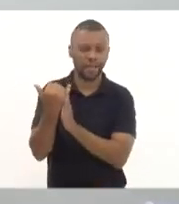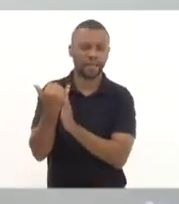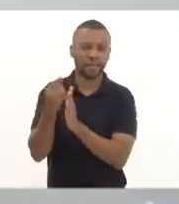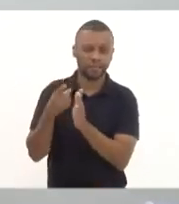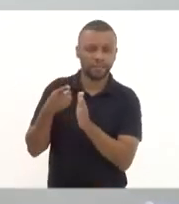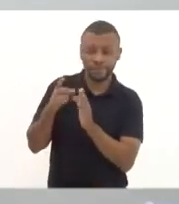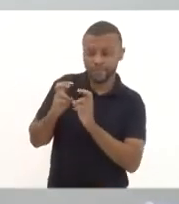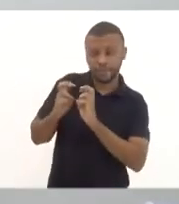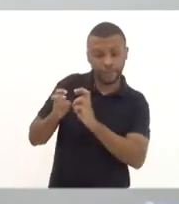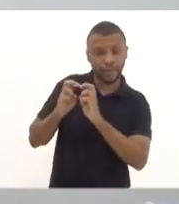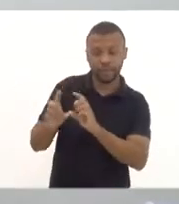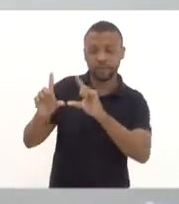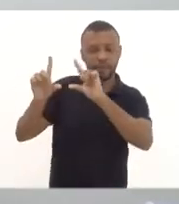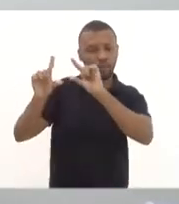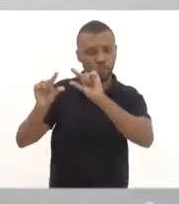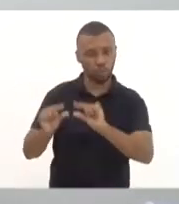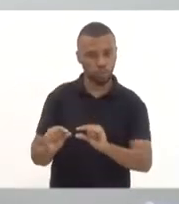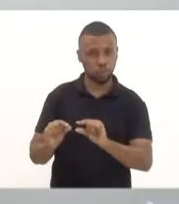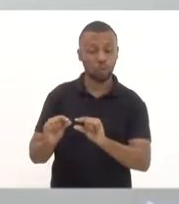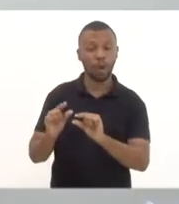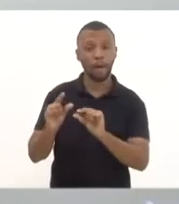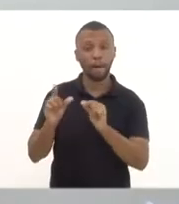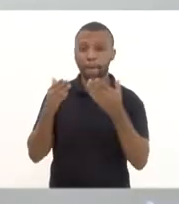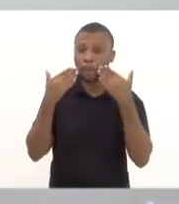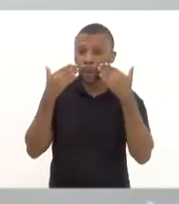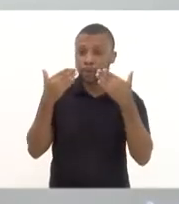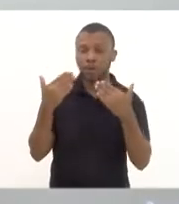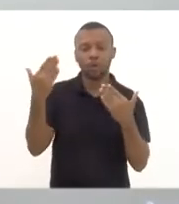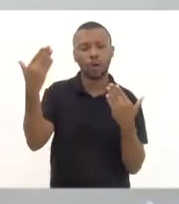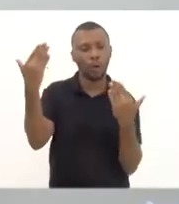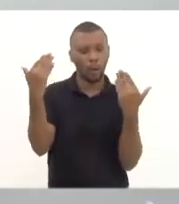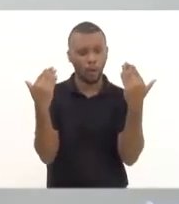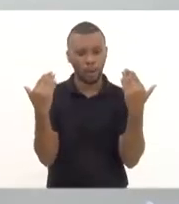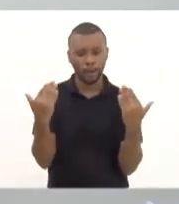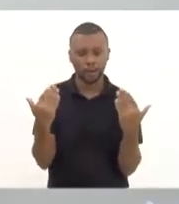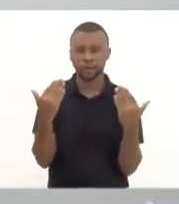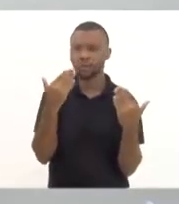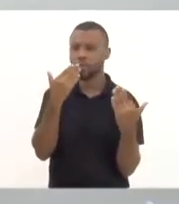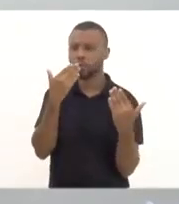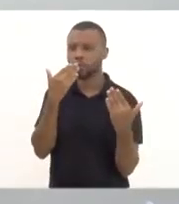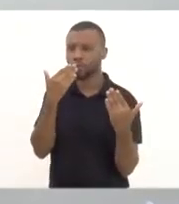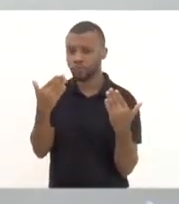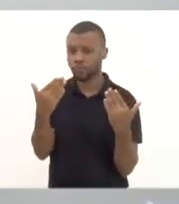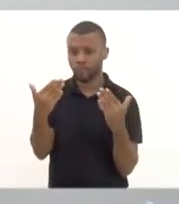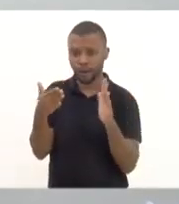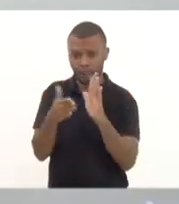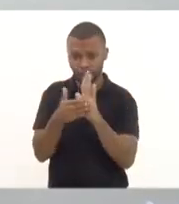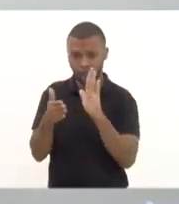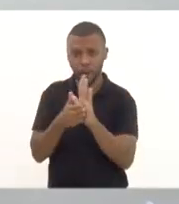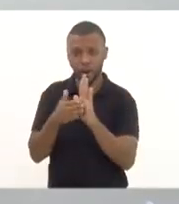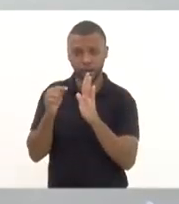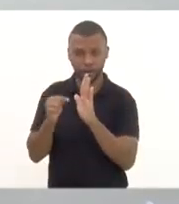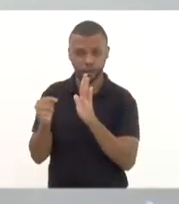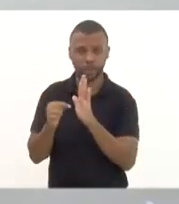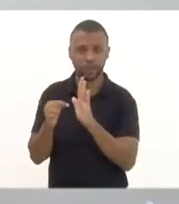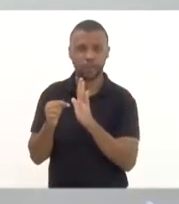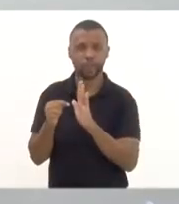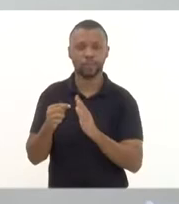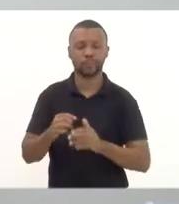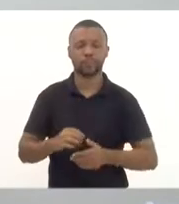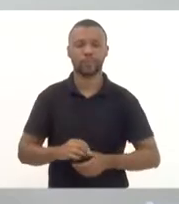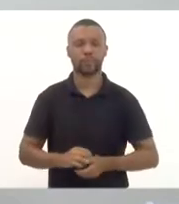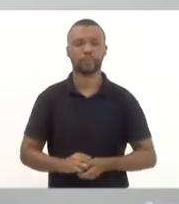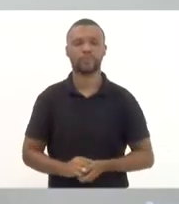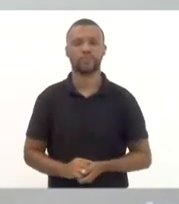anos demonstrando comparativamente os aumentos propostos 42 viagens a mais um